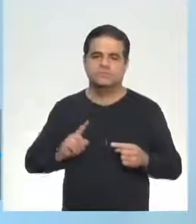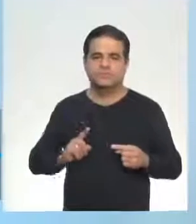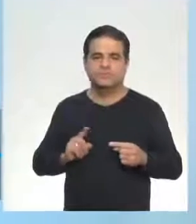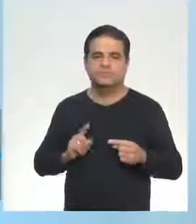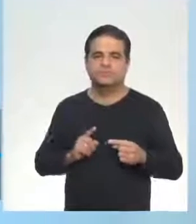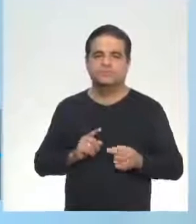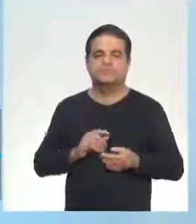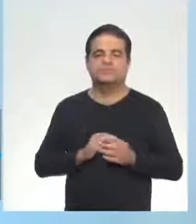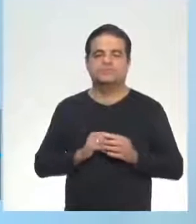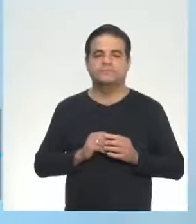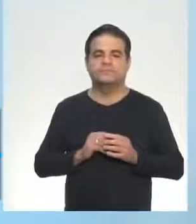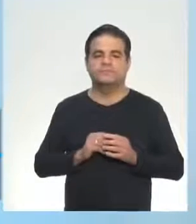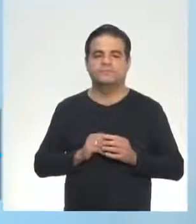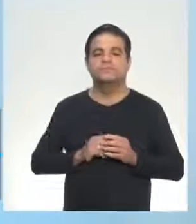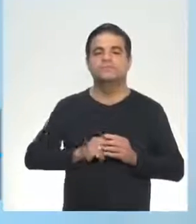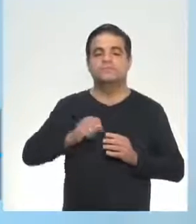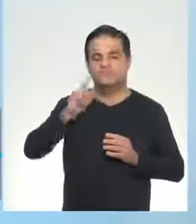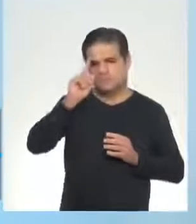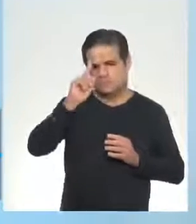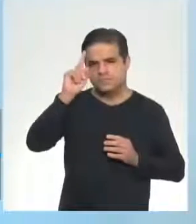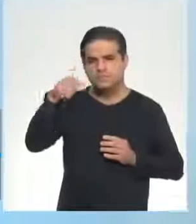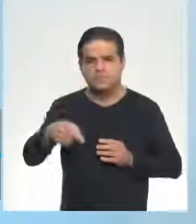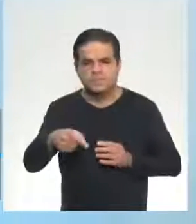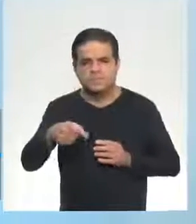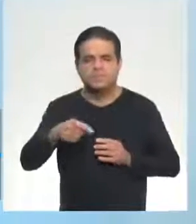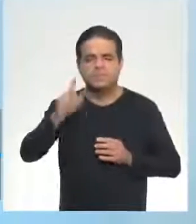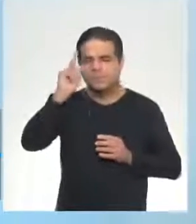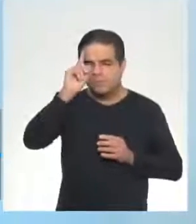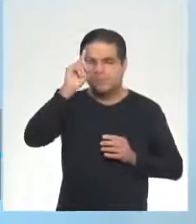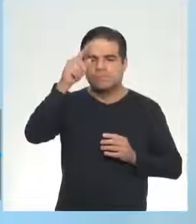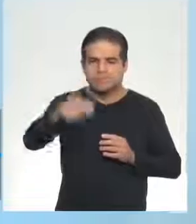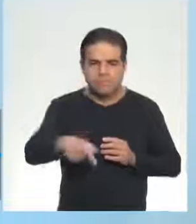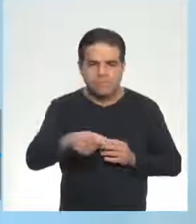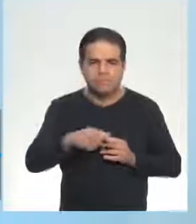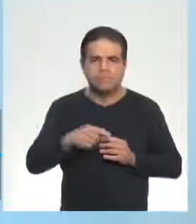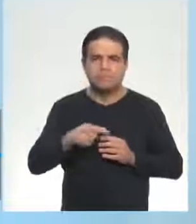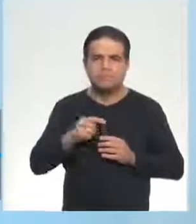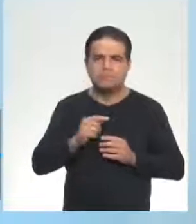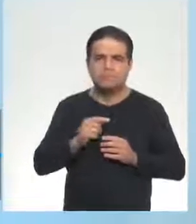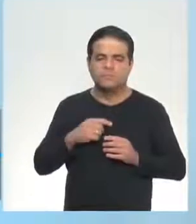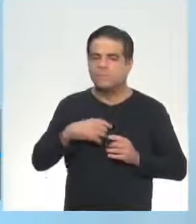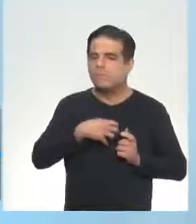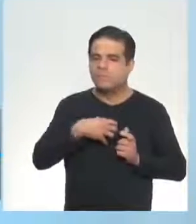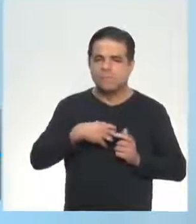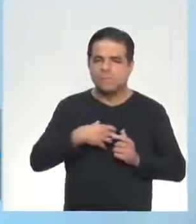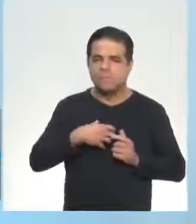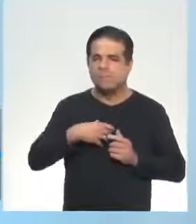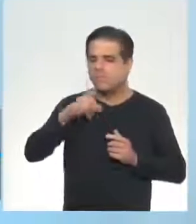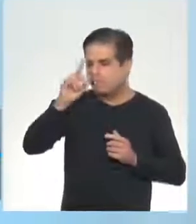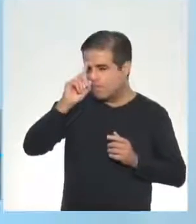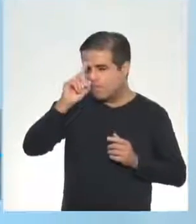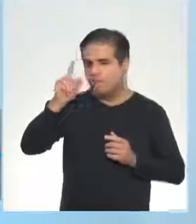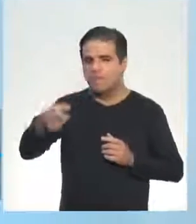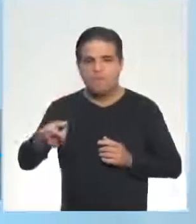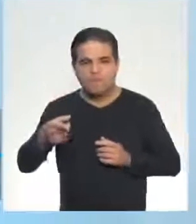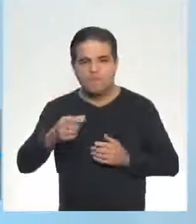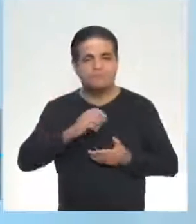bom? Ordenamos, como assim? Ordenamos, né? Isso não é a forma de se direcionar,